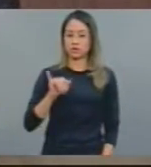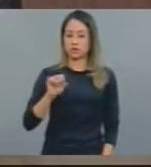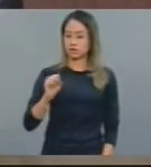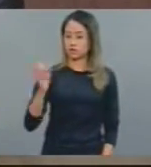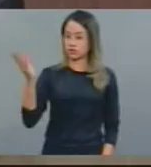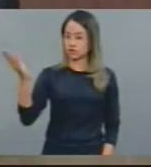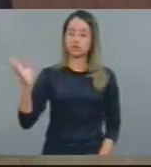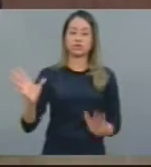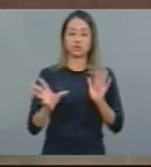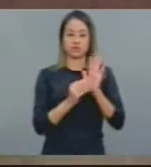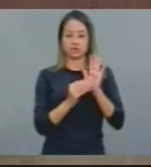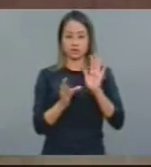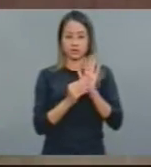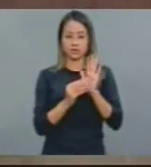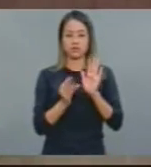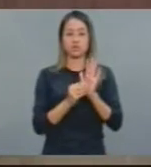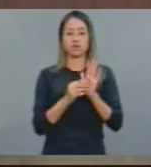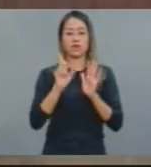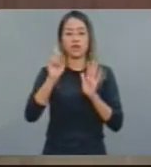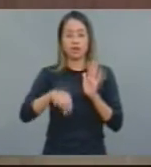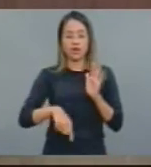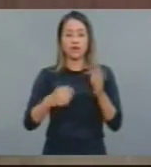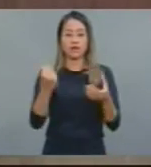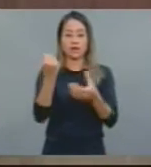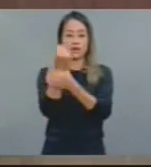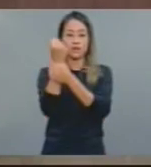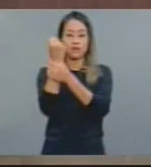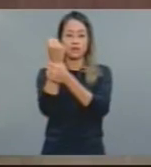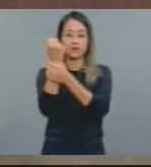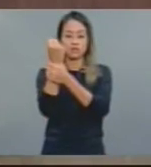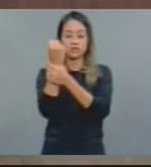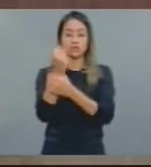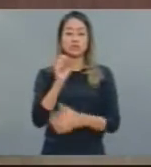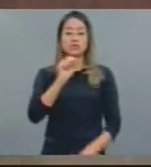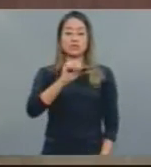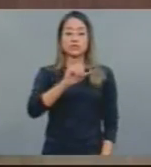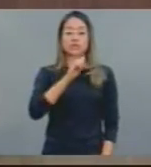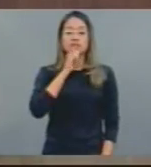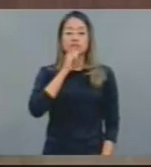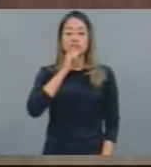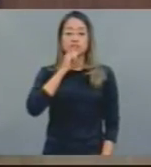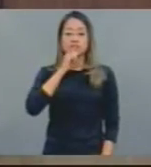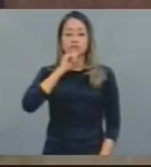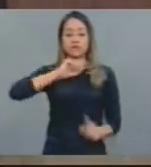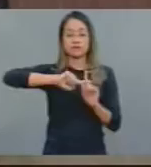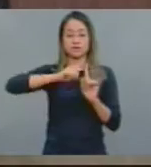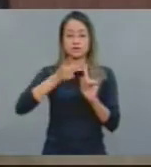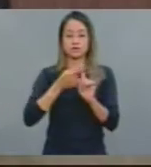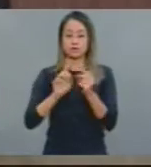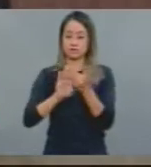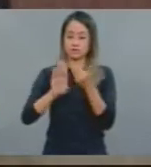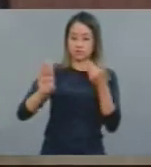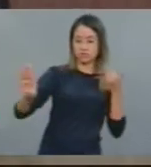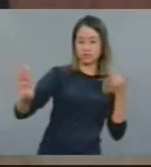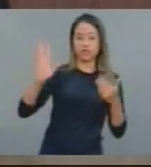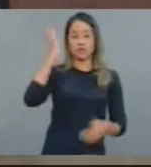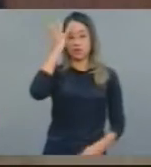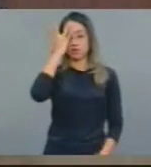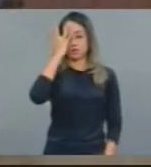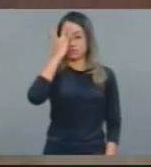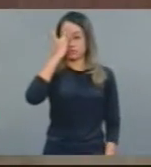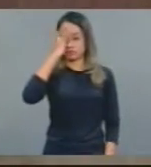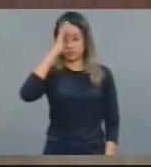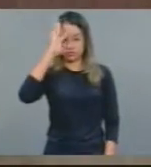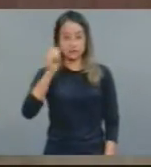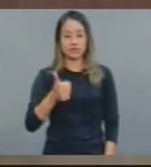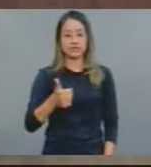dizer que uma emenda nossa também é garantia imediata da licença maternidade de 180 dias consecutivos.